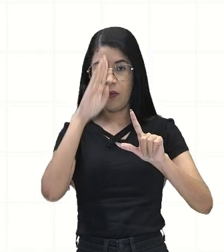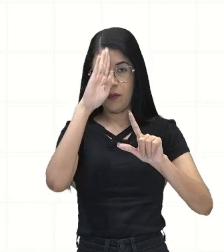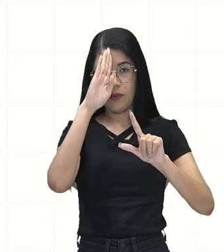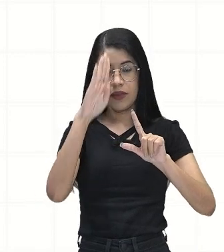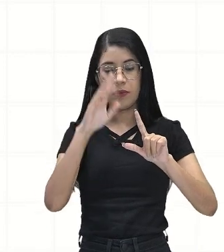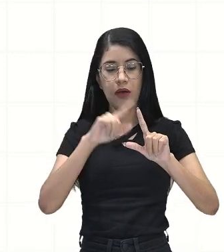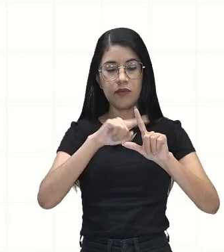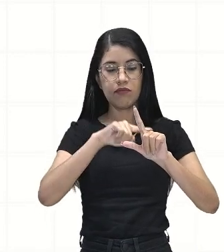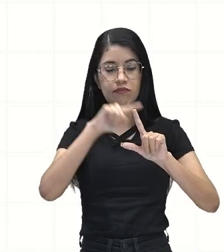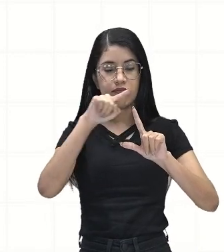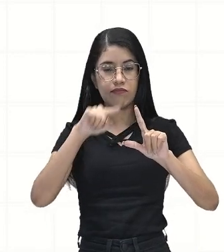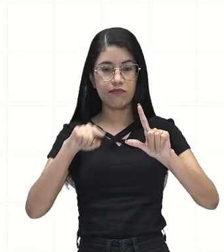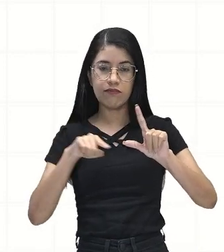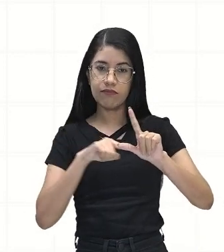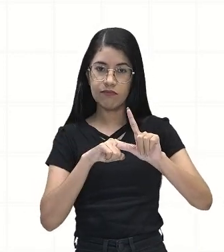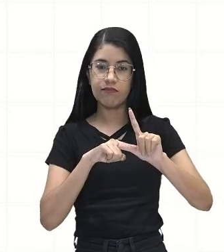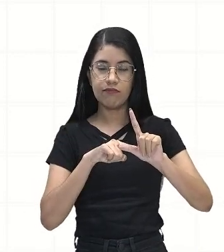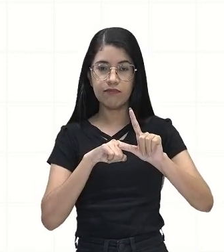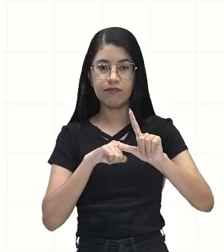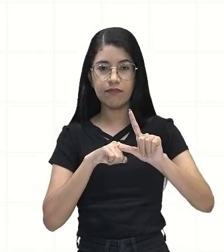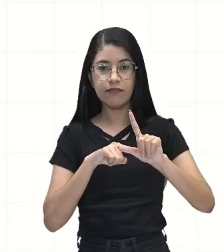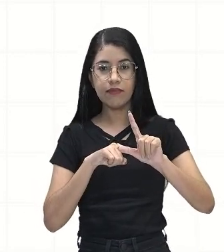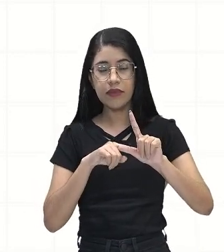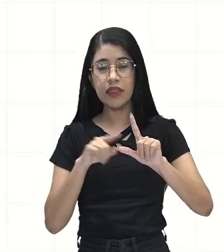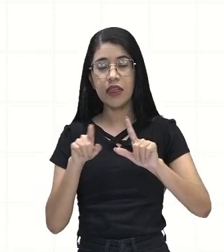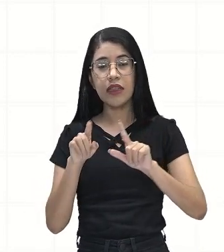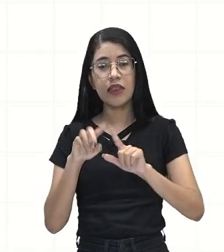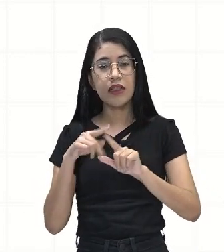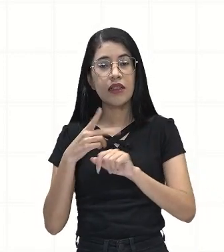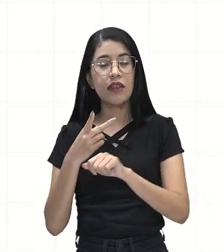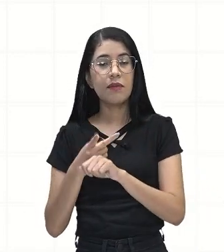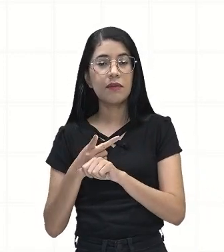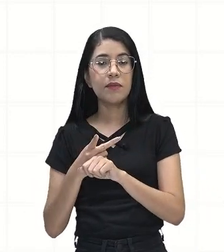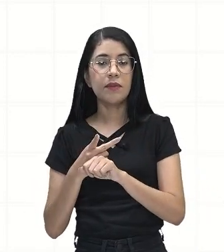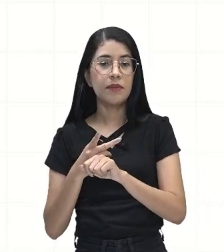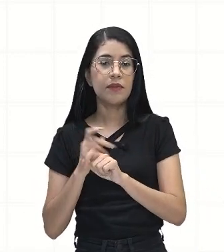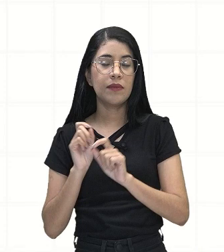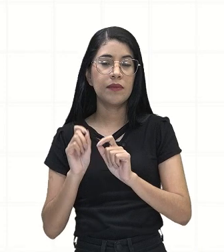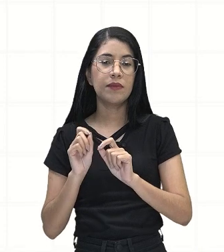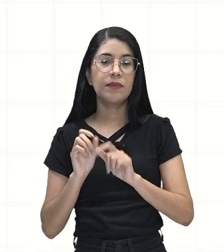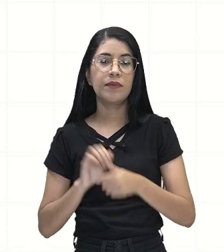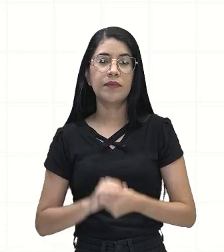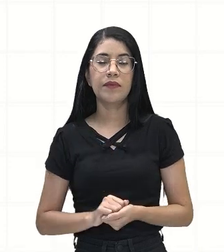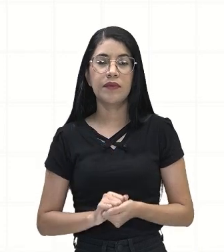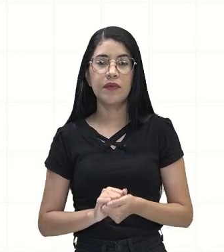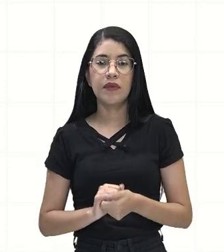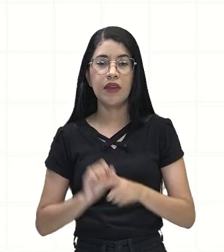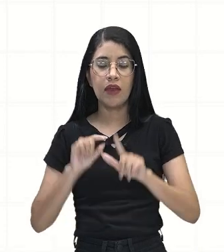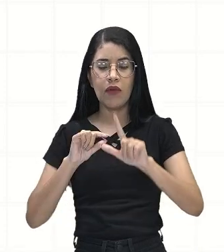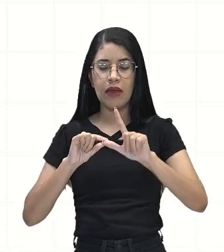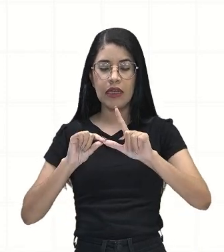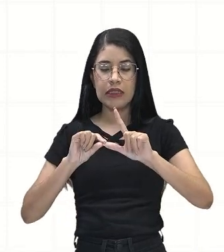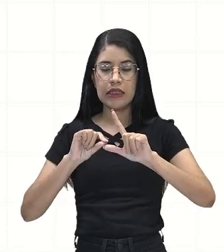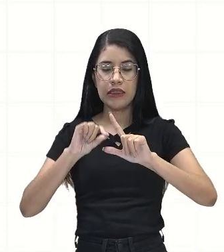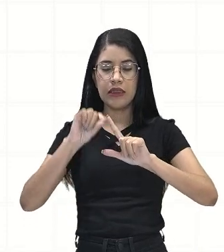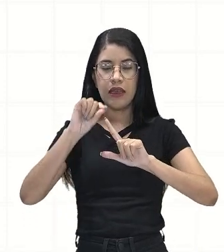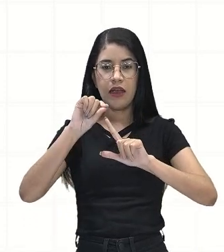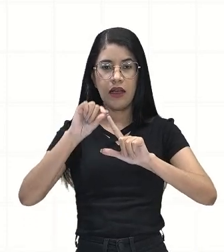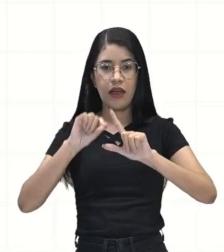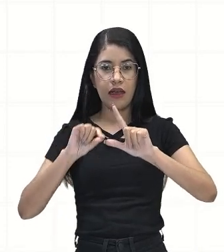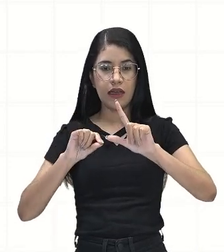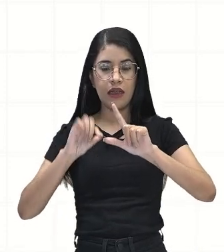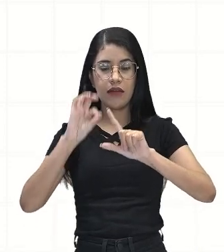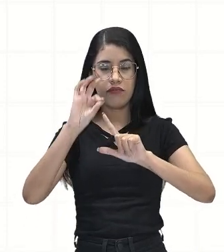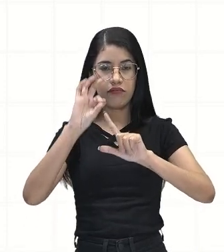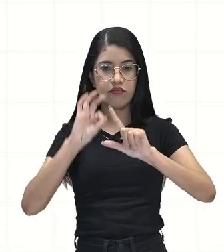ele é o nosso triângulo principal, tá bom? Depois, quando eu traçar a altura aqui, ó, quando eu traçar